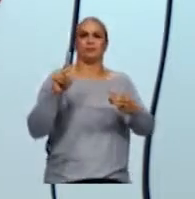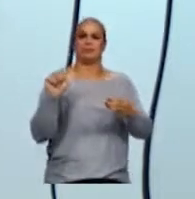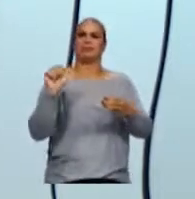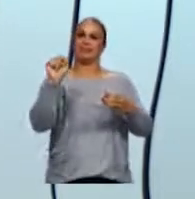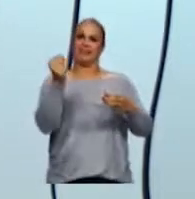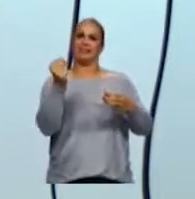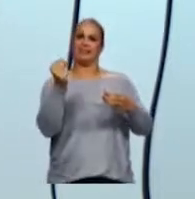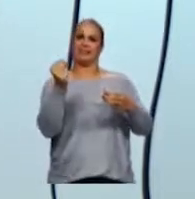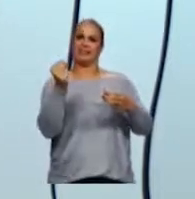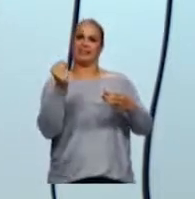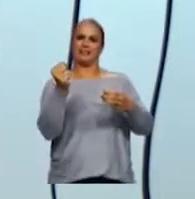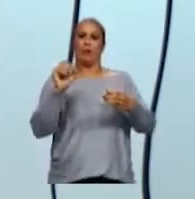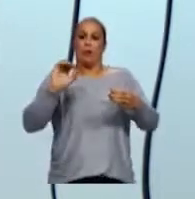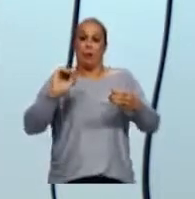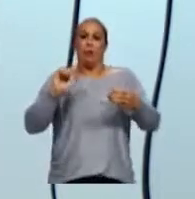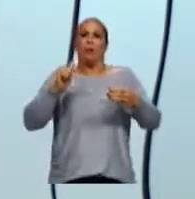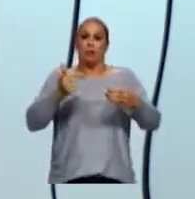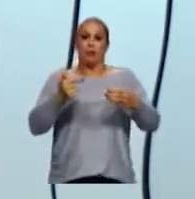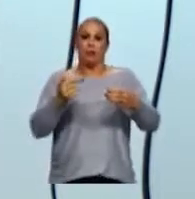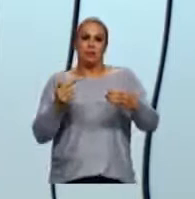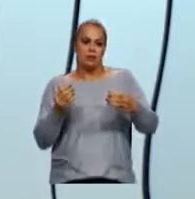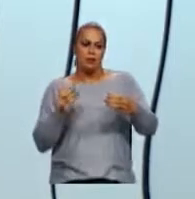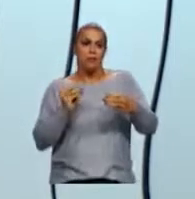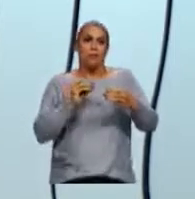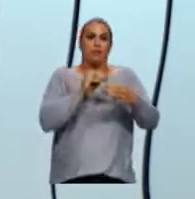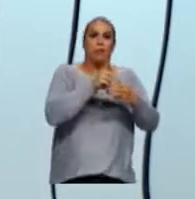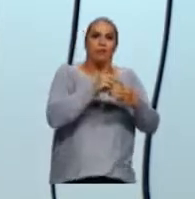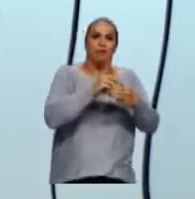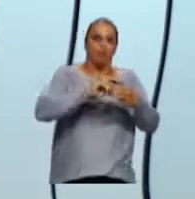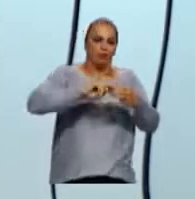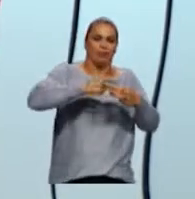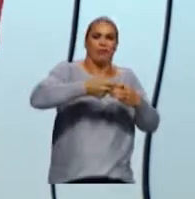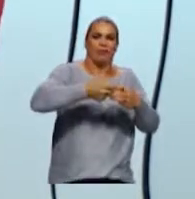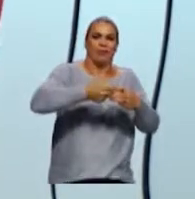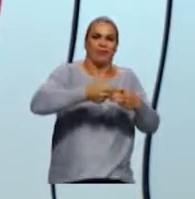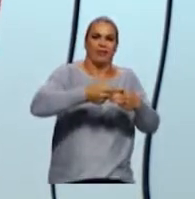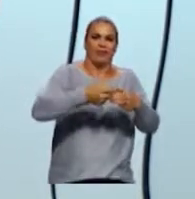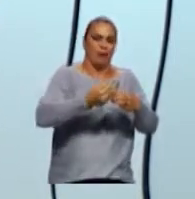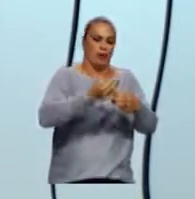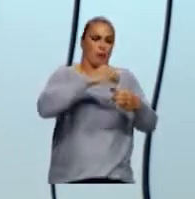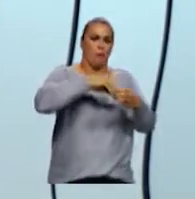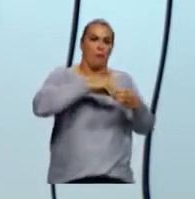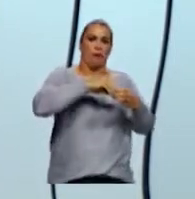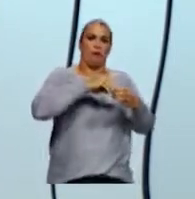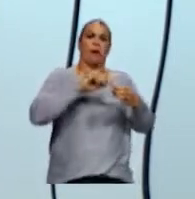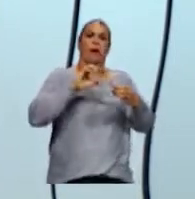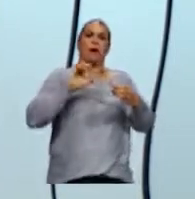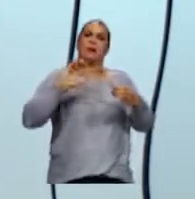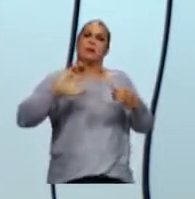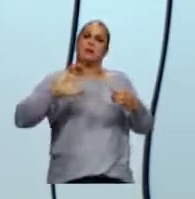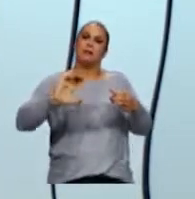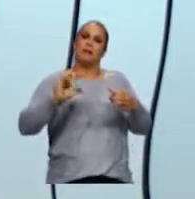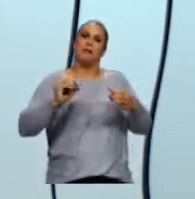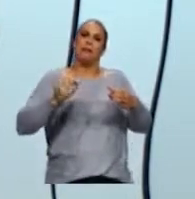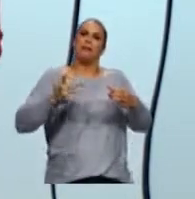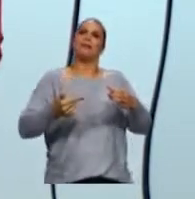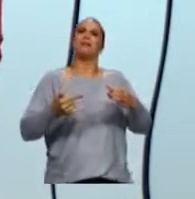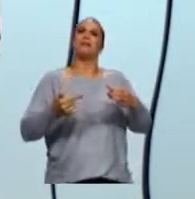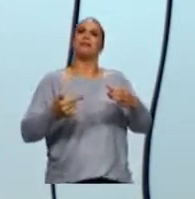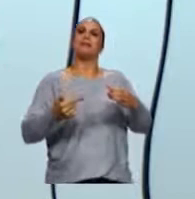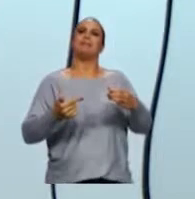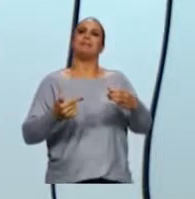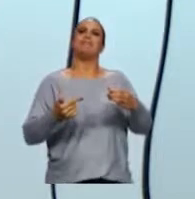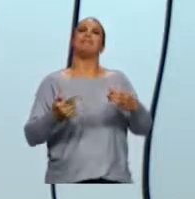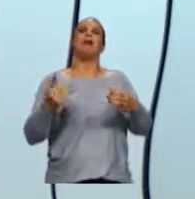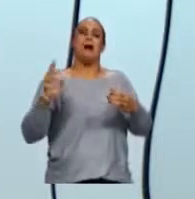vai para as células ricas em oxigênio e volta rico em gás carbônico. Então, isso é graças aos pulmões. E essa